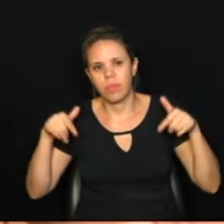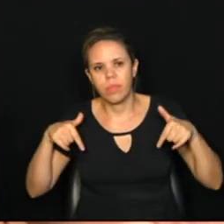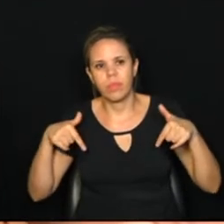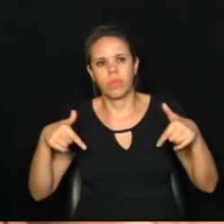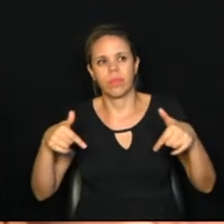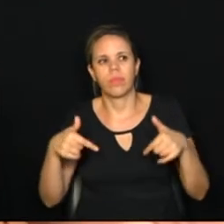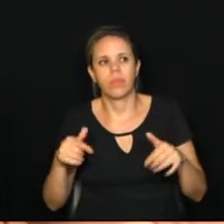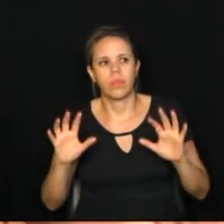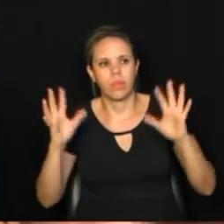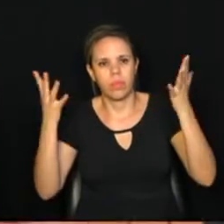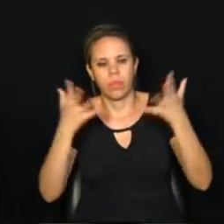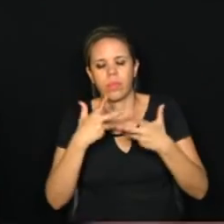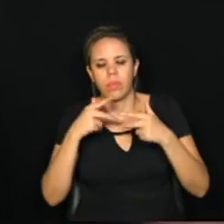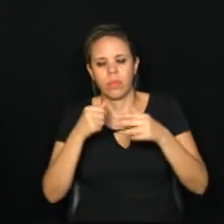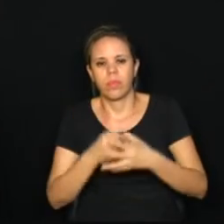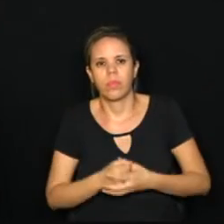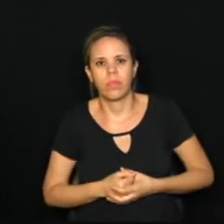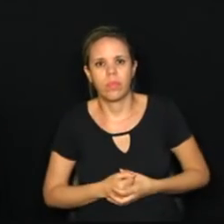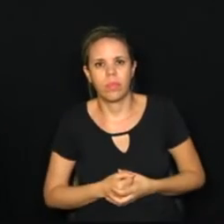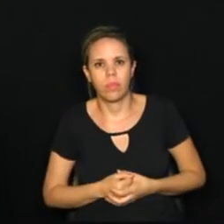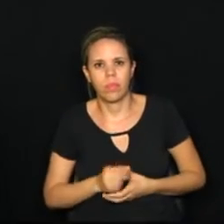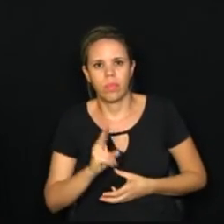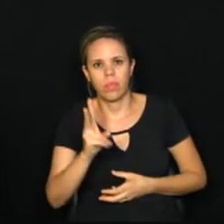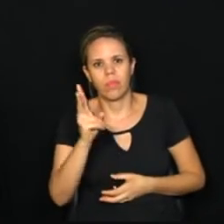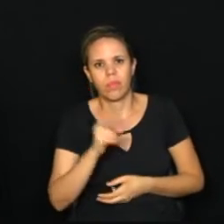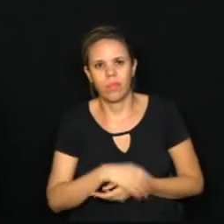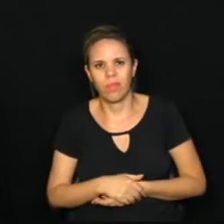iniciativa. O evento está maravilhoso. Prossiga, Flávio.